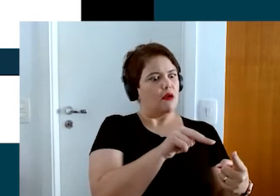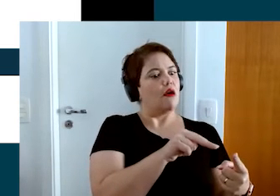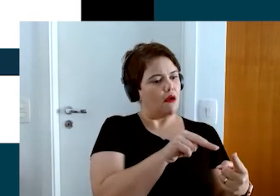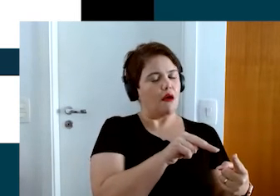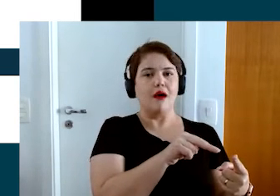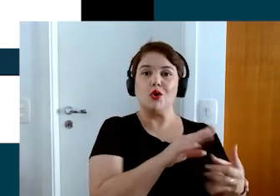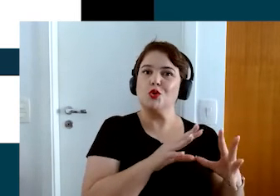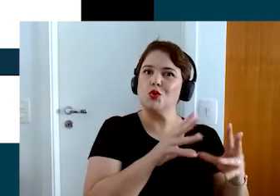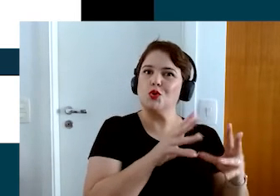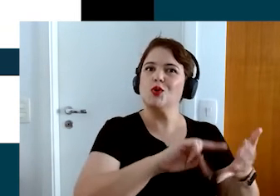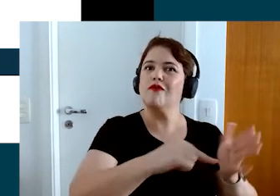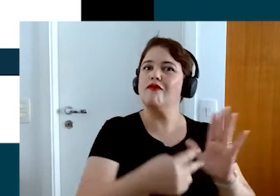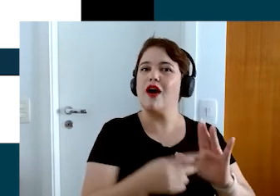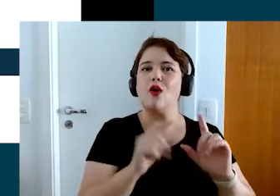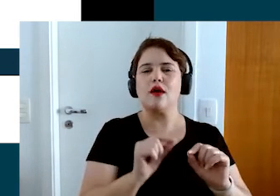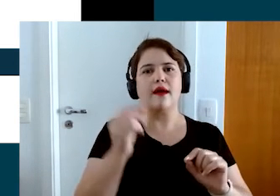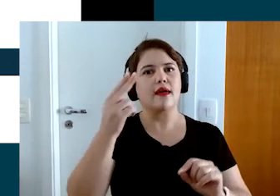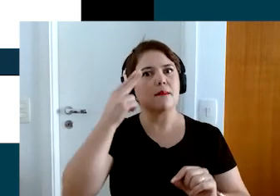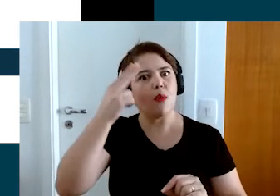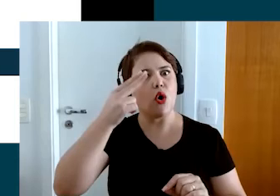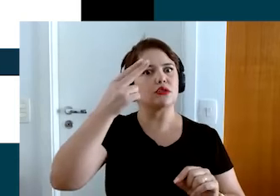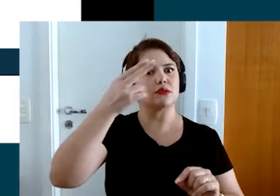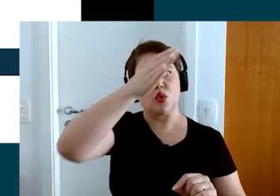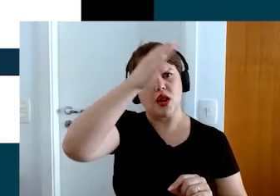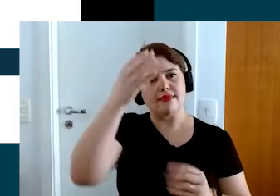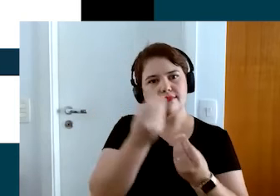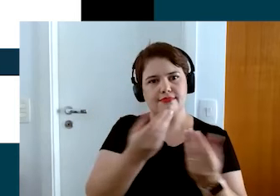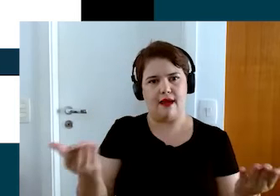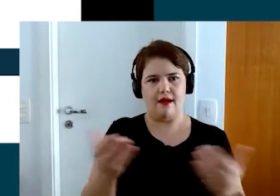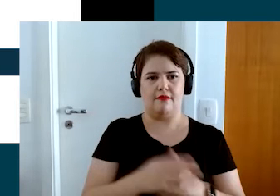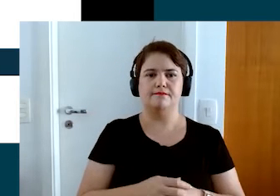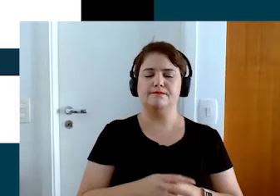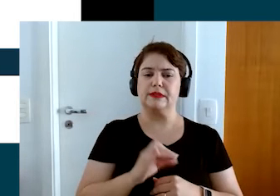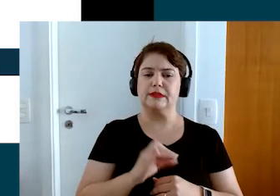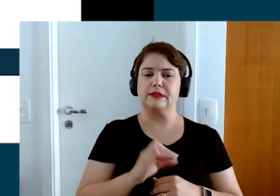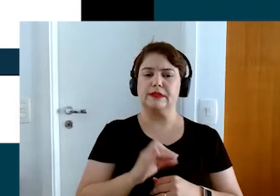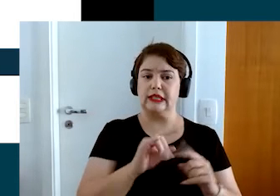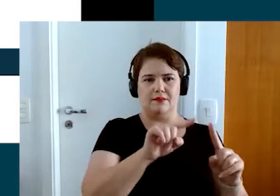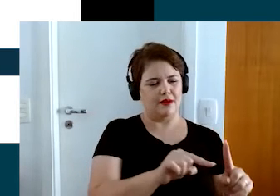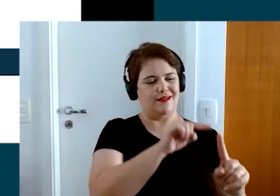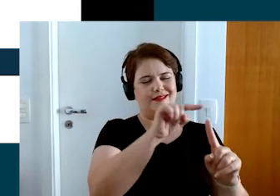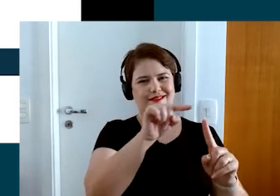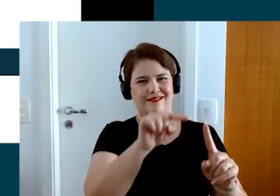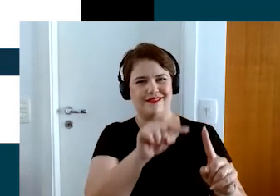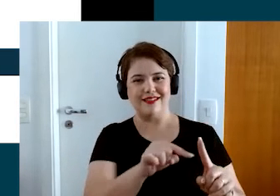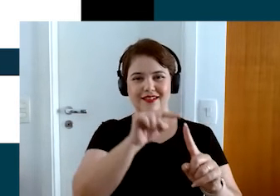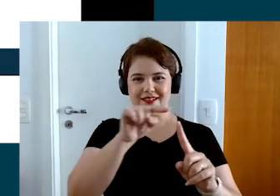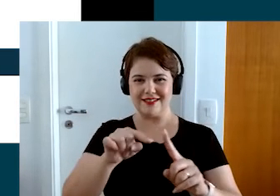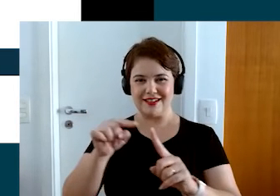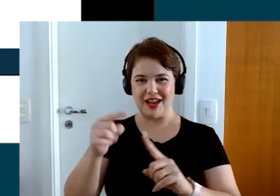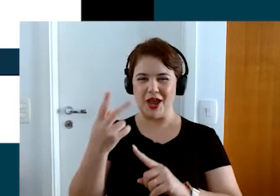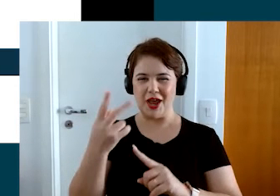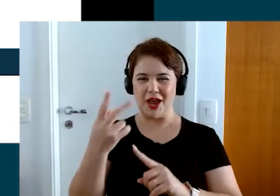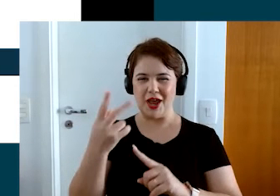ali um backlog de hipóteses muito grande, né? E aí, quando a gente entra nesse ciclo de Product Discovery, é muito importante que a gente